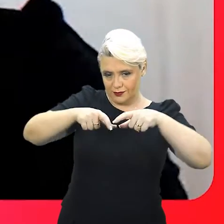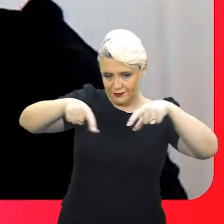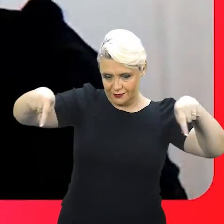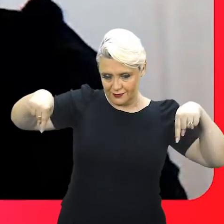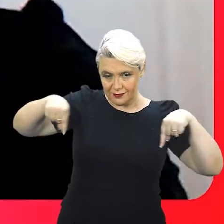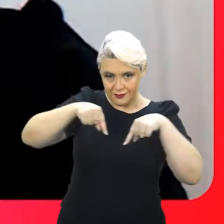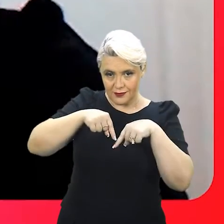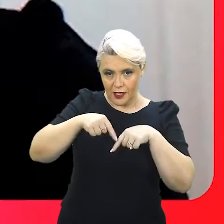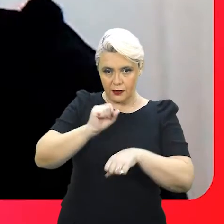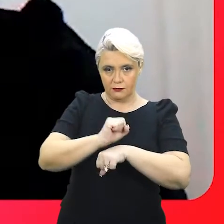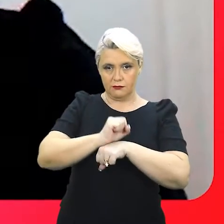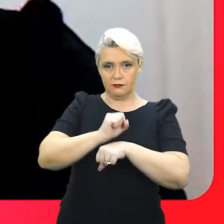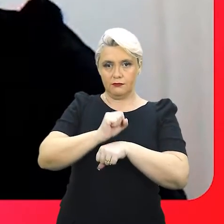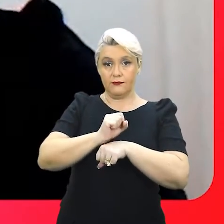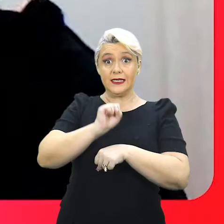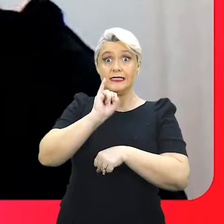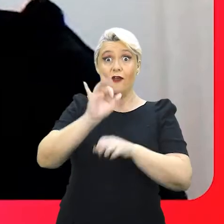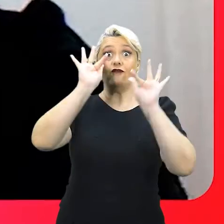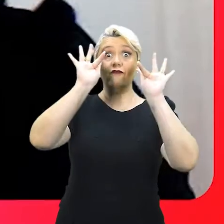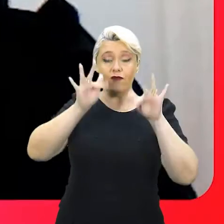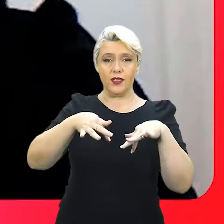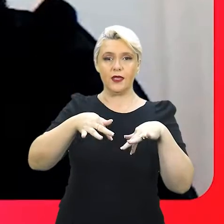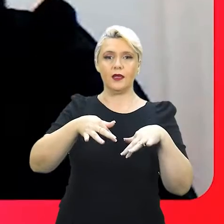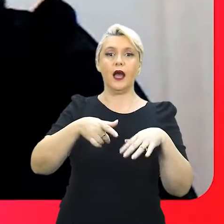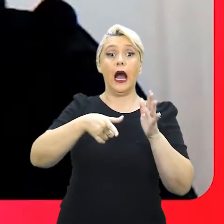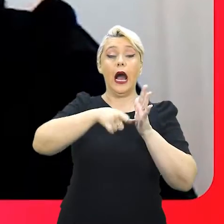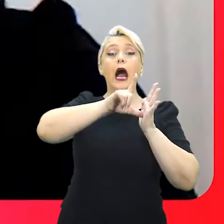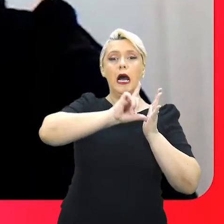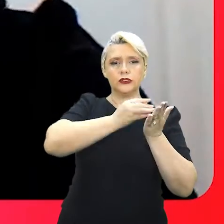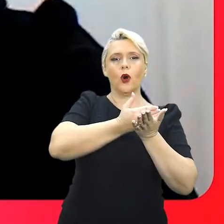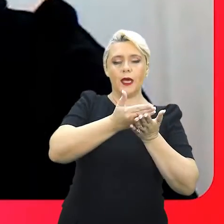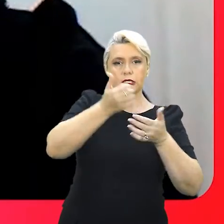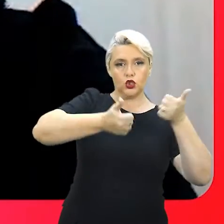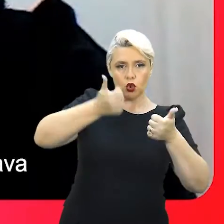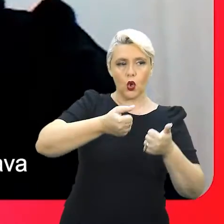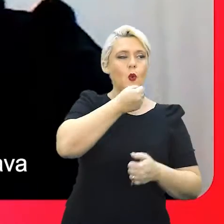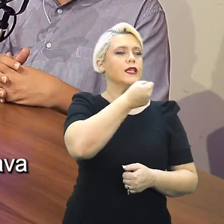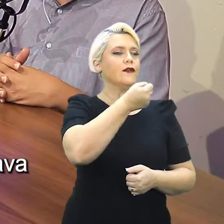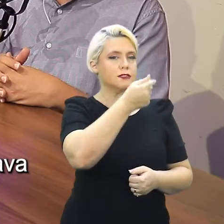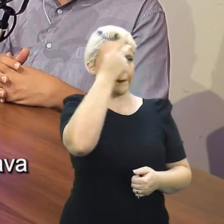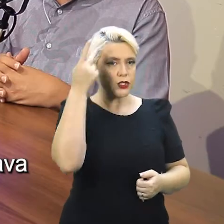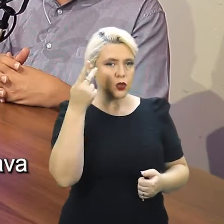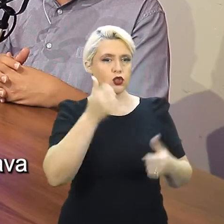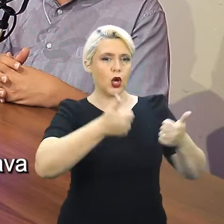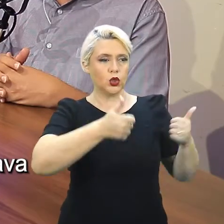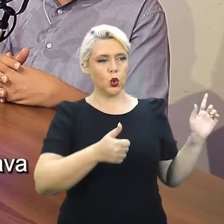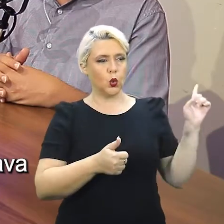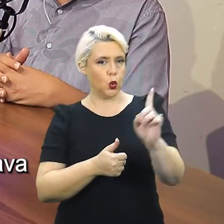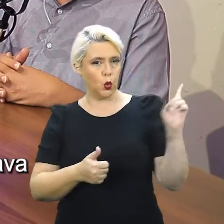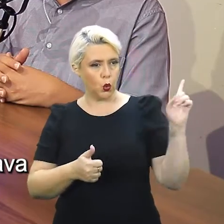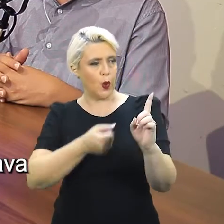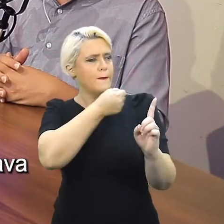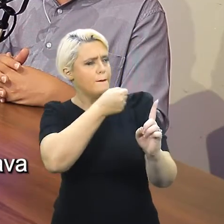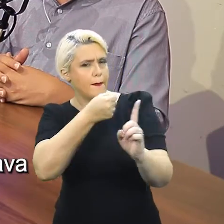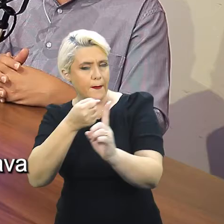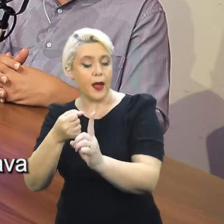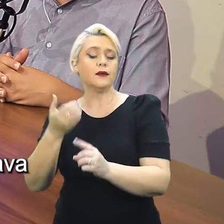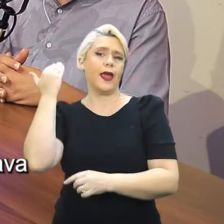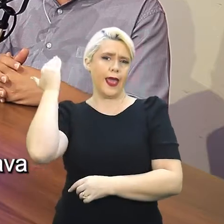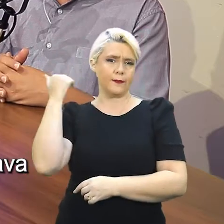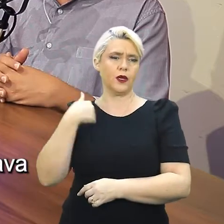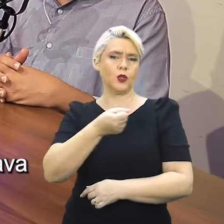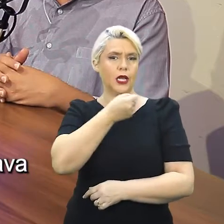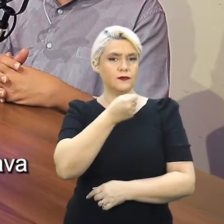a postos, para quando termina, antes do jogo, para entrevistar os jogadores entrando em campo. E na época